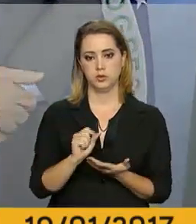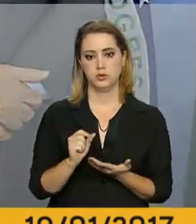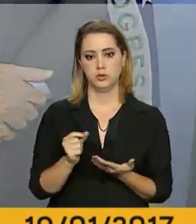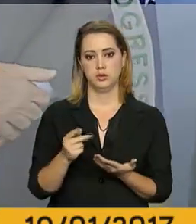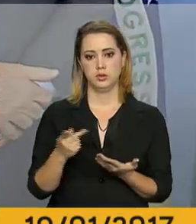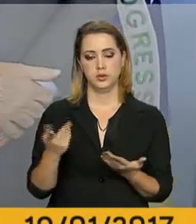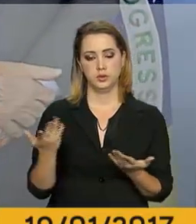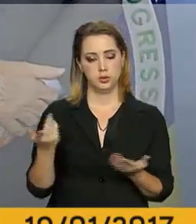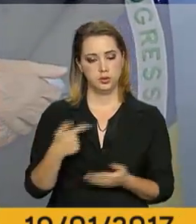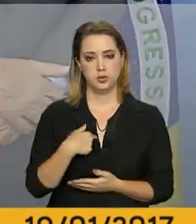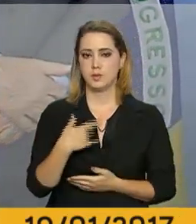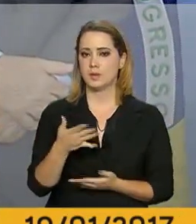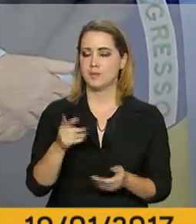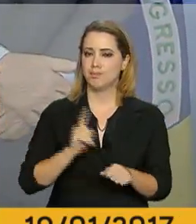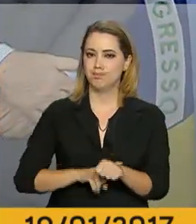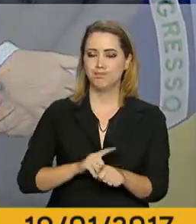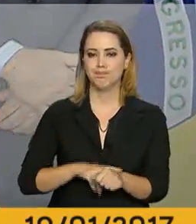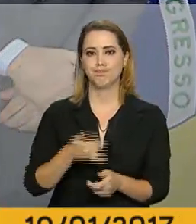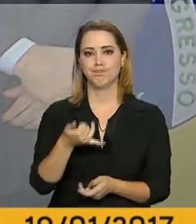desse doloroso